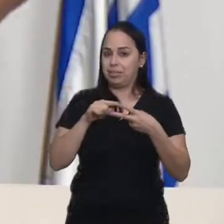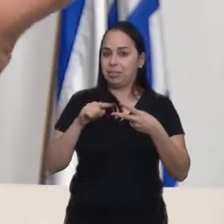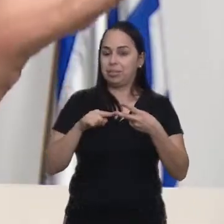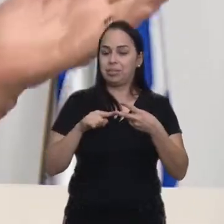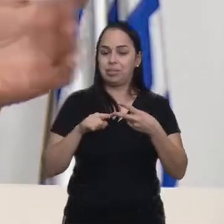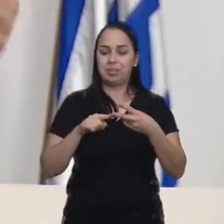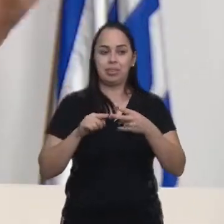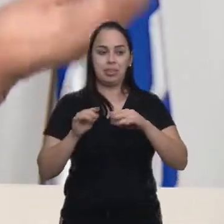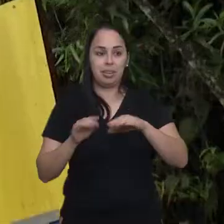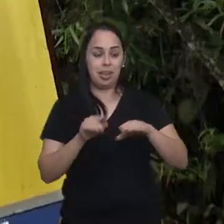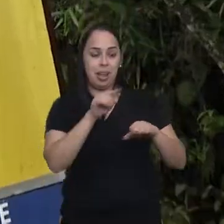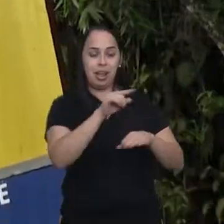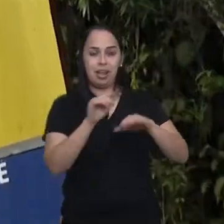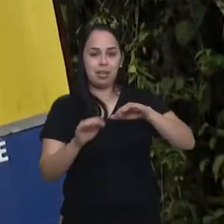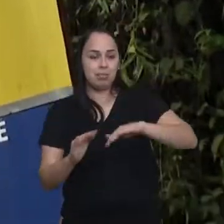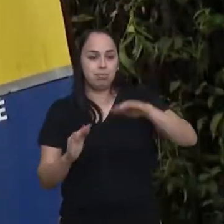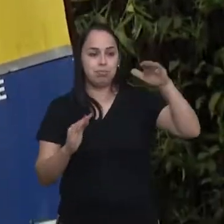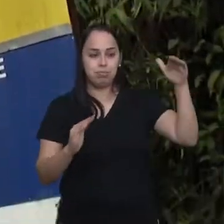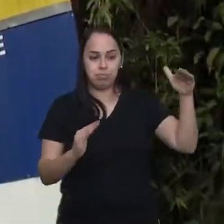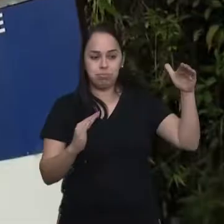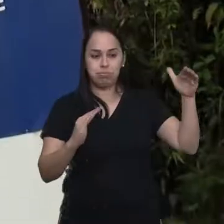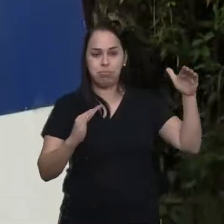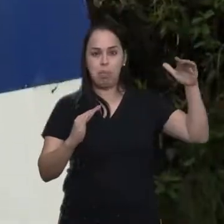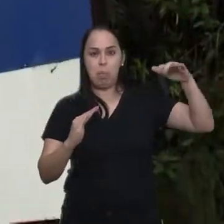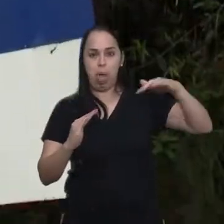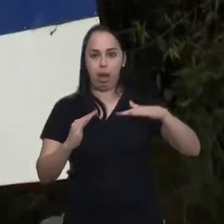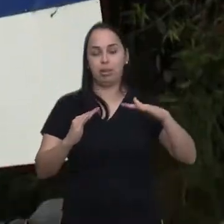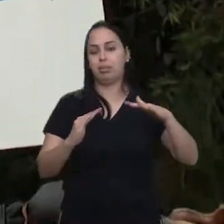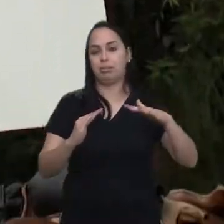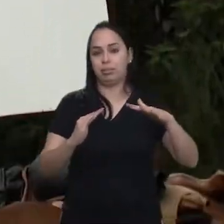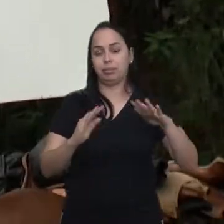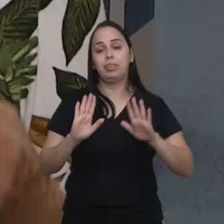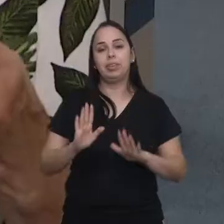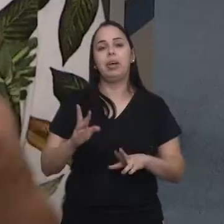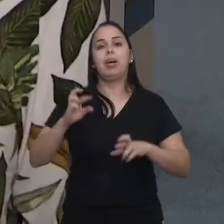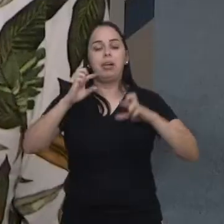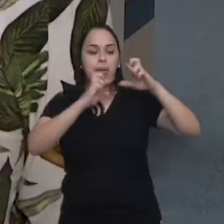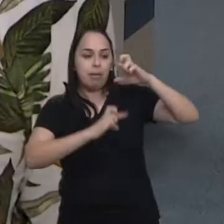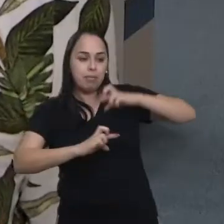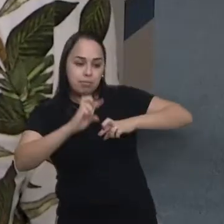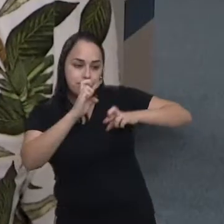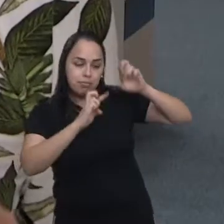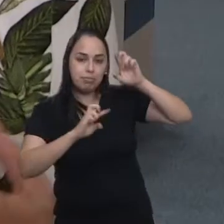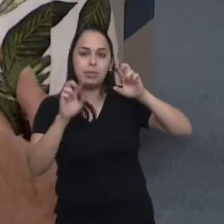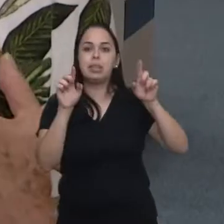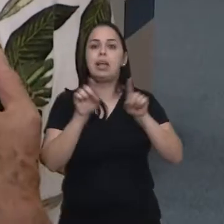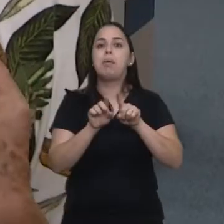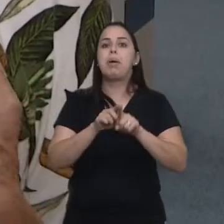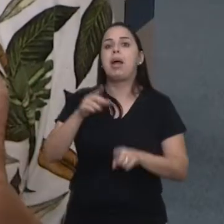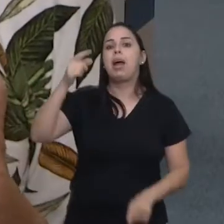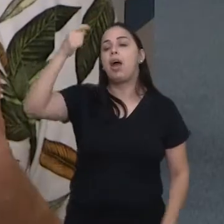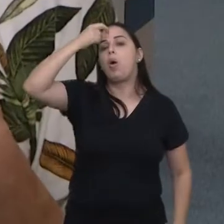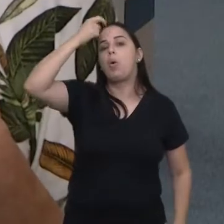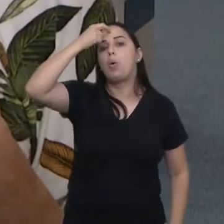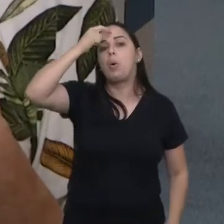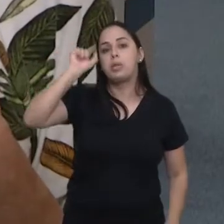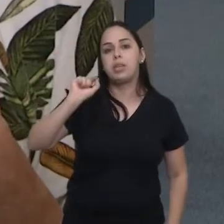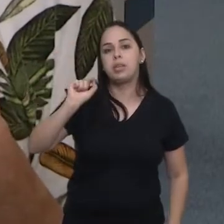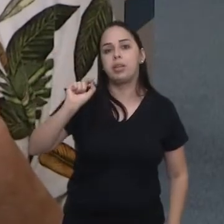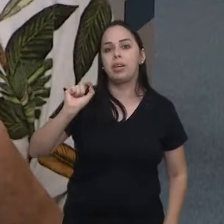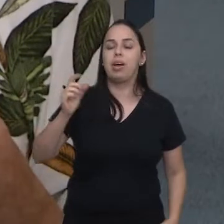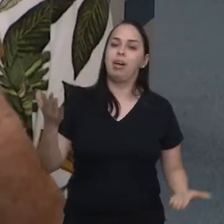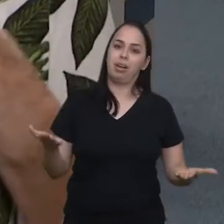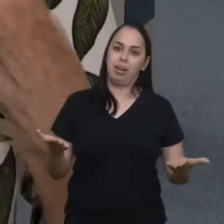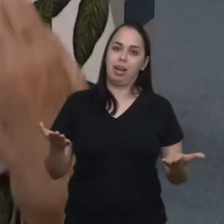Rita, essas áreas têm mais chances de sofrer desastres naturais. É a fiscalização, mas é também a consciência